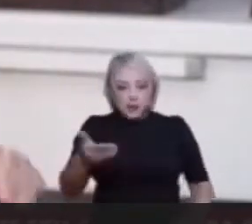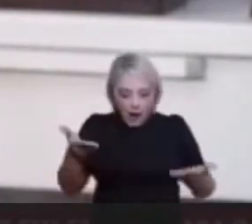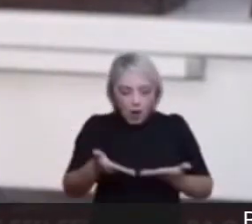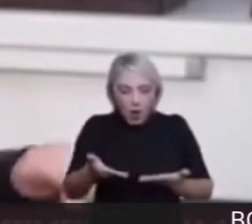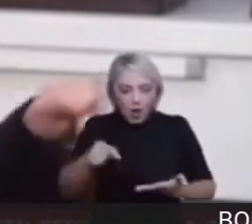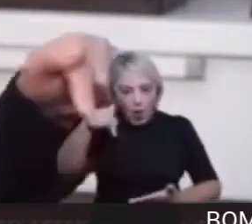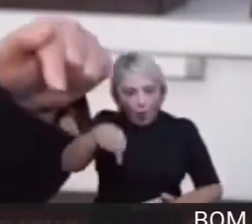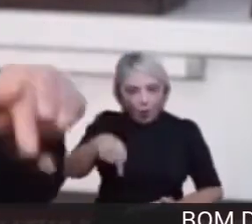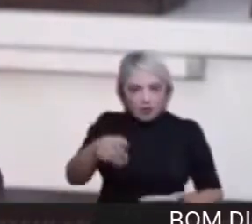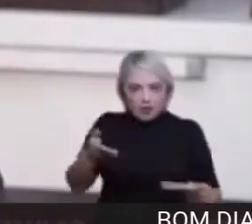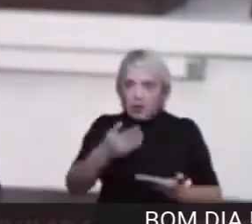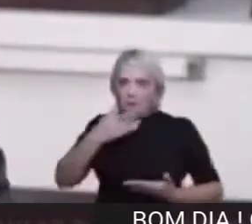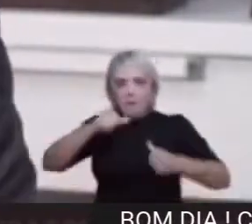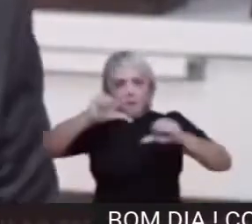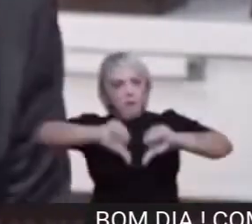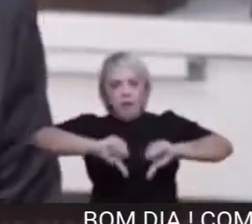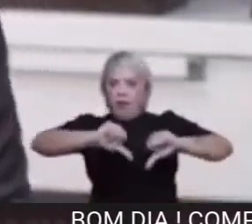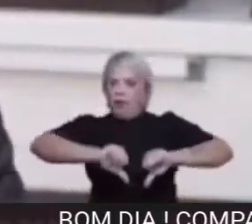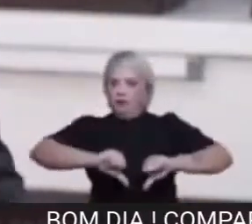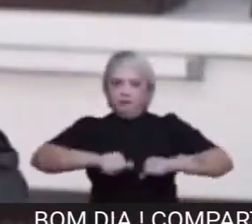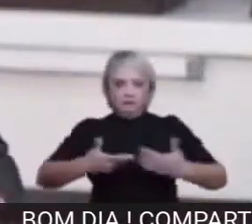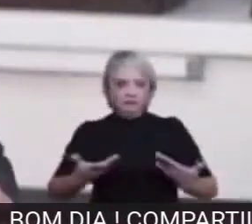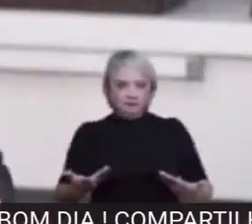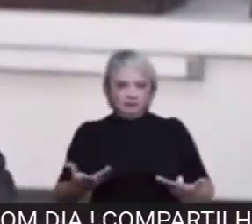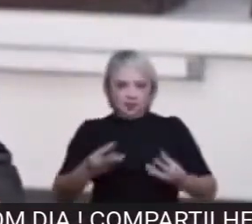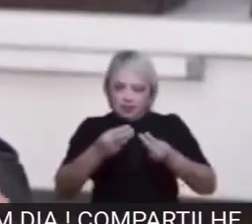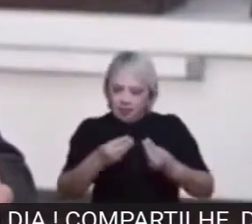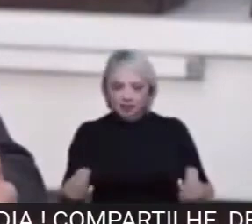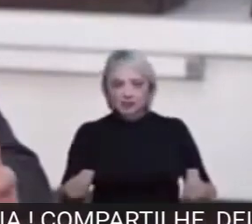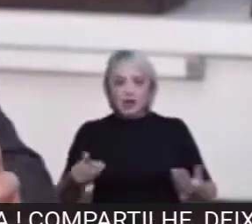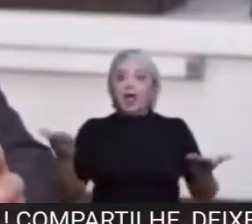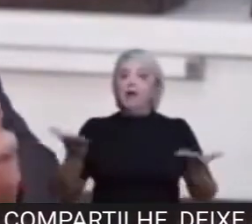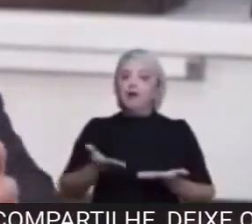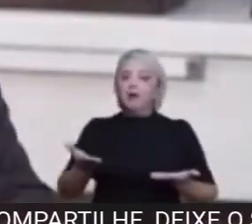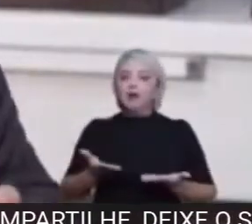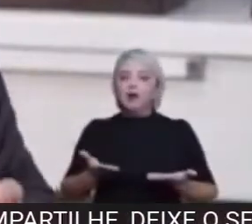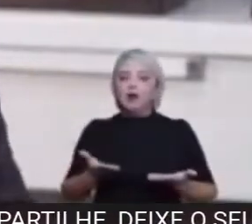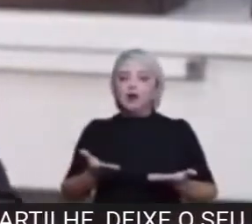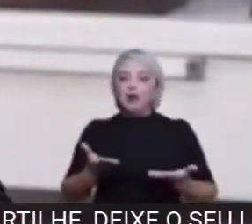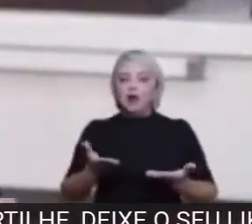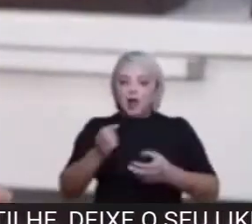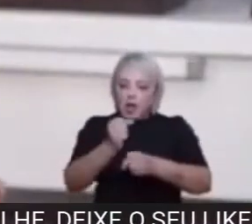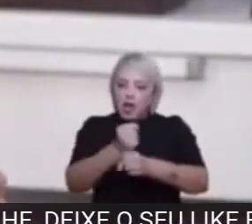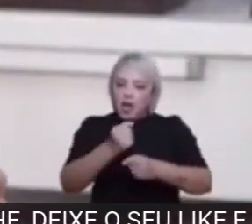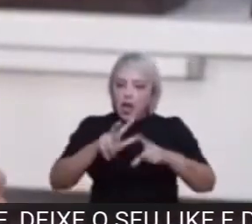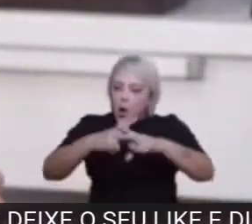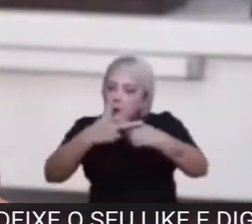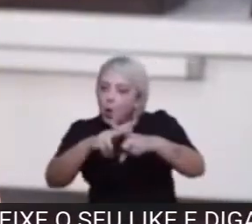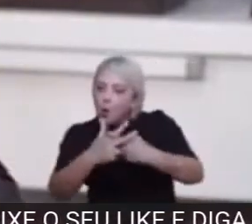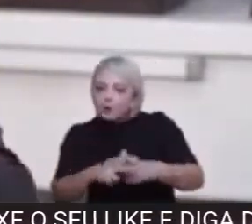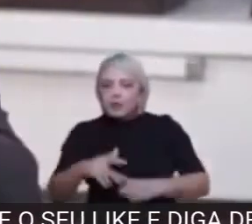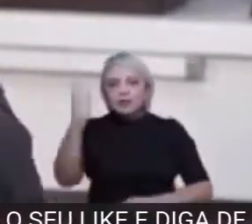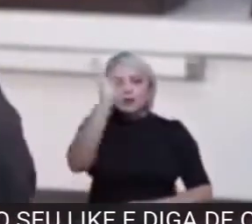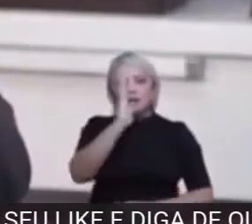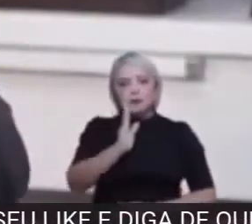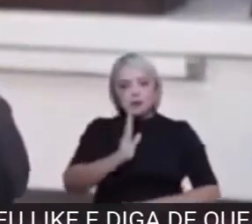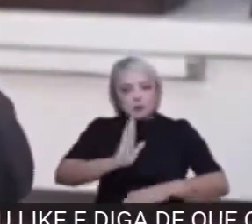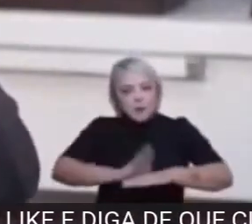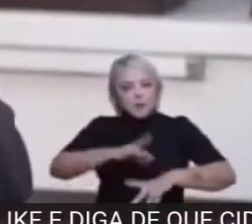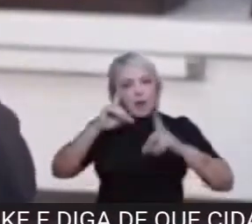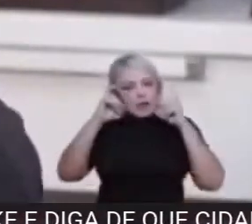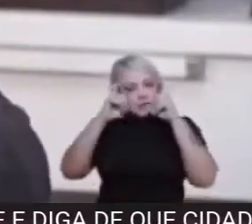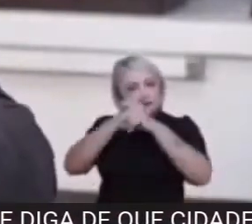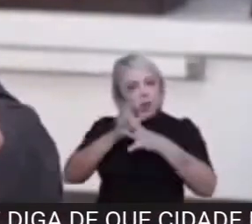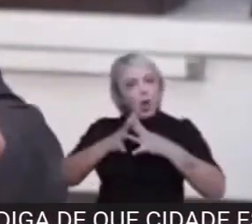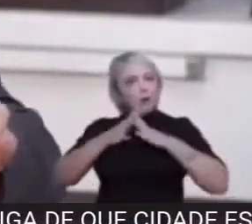isso é verdade. O Brasil está mais destruído. Então, agora, consertar o Brasil será muito mais complicado. Por isso é que o